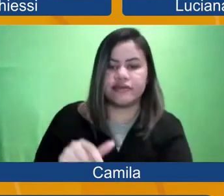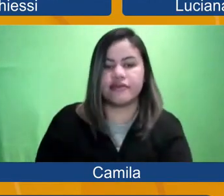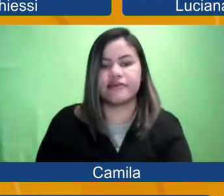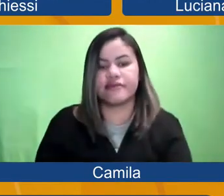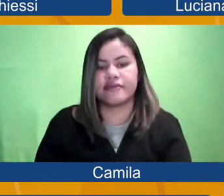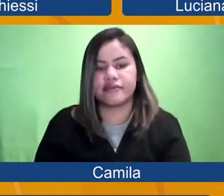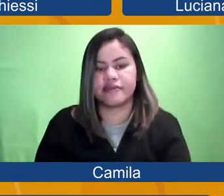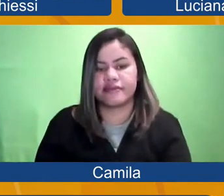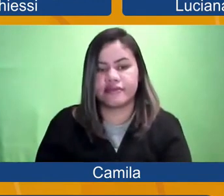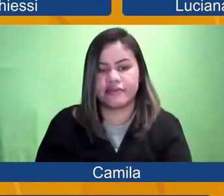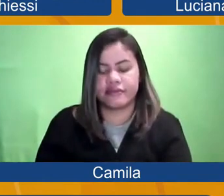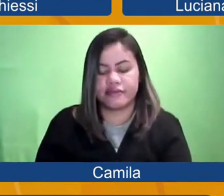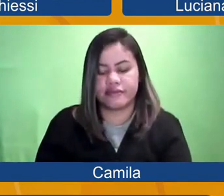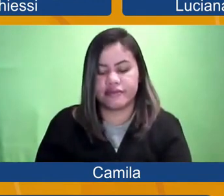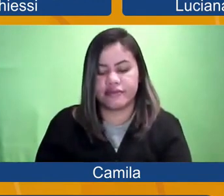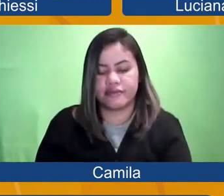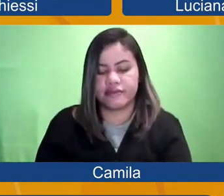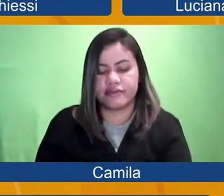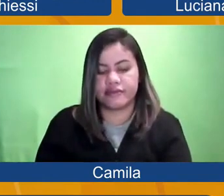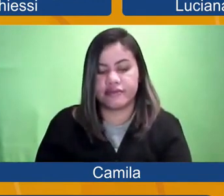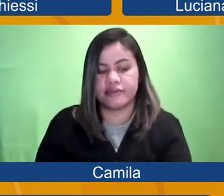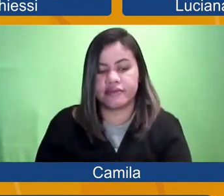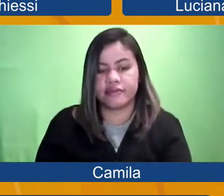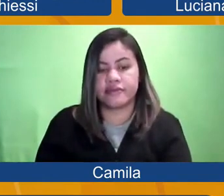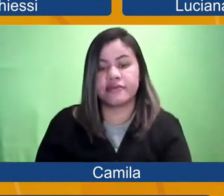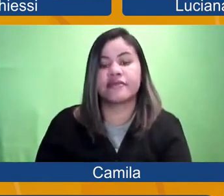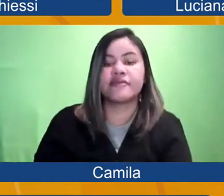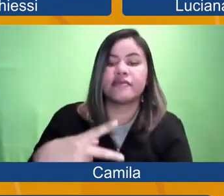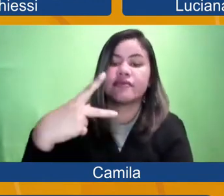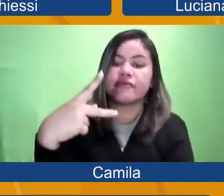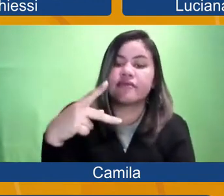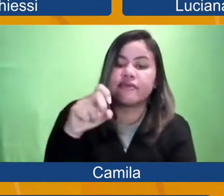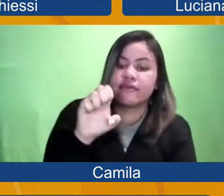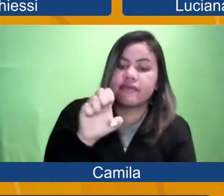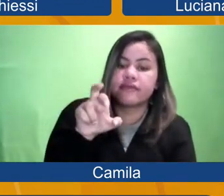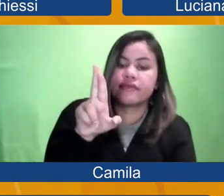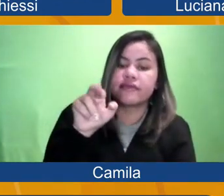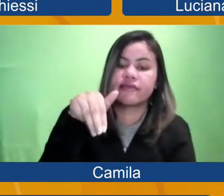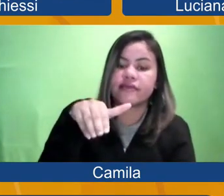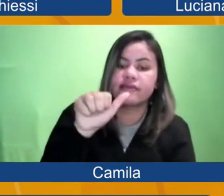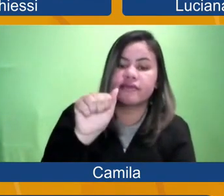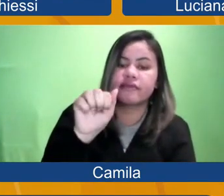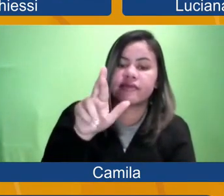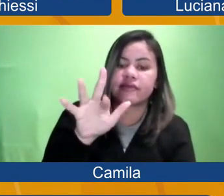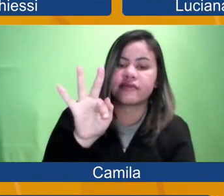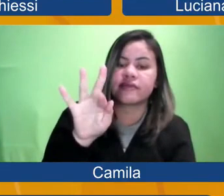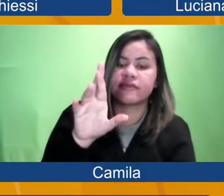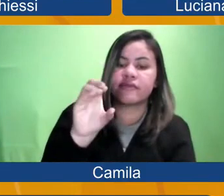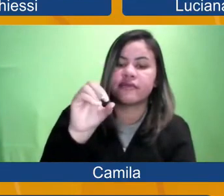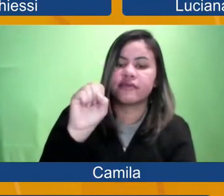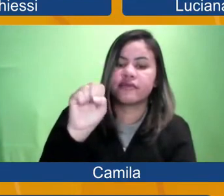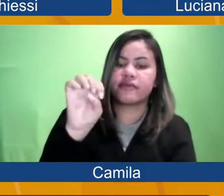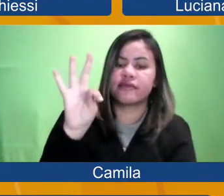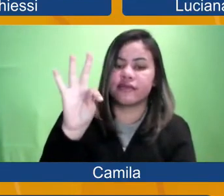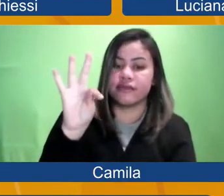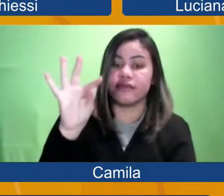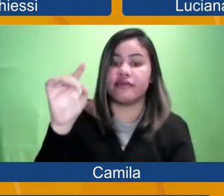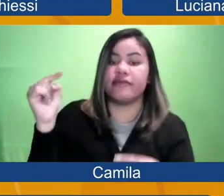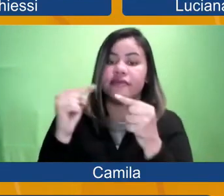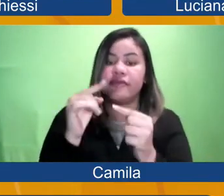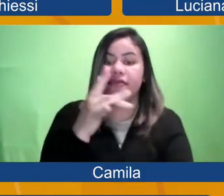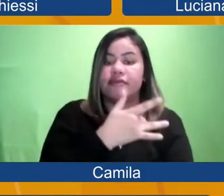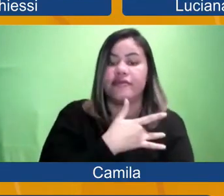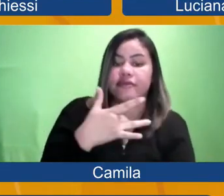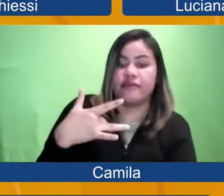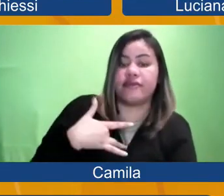Qual que é o impacto da destruição do permafrost para a saúde humana? Então, como eu coloquei, são incertos, na